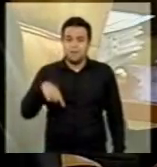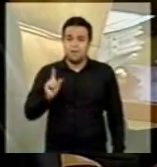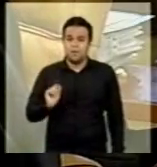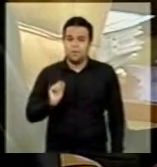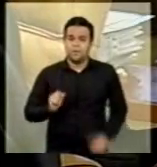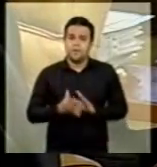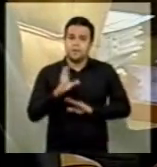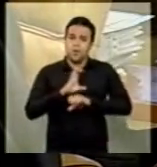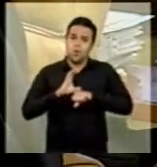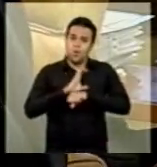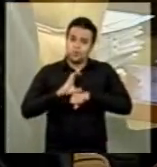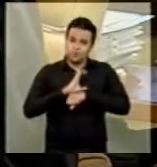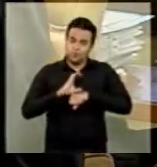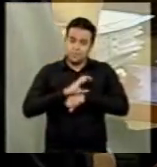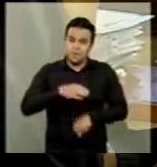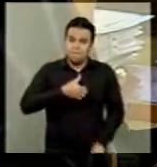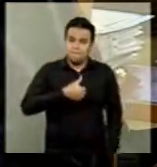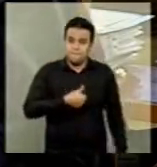da Constituição de